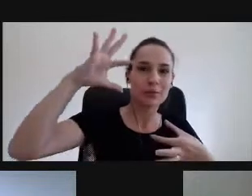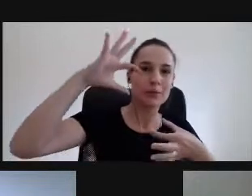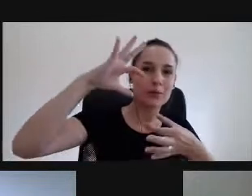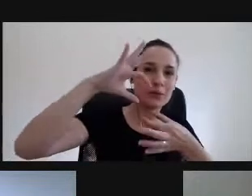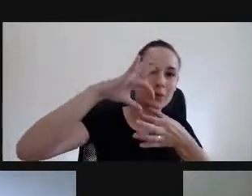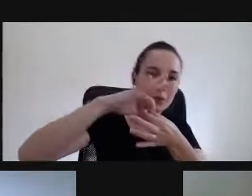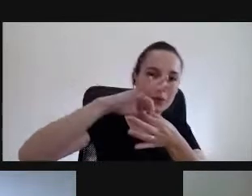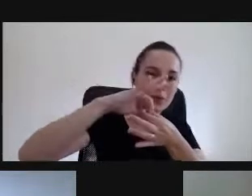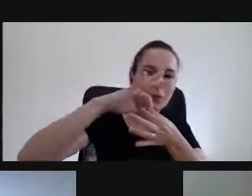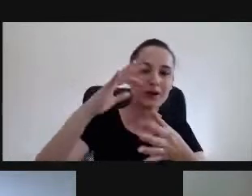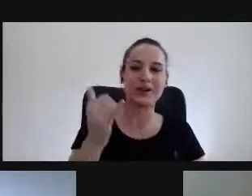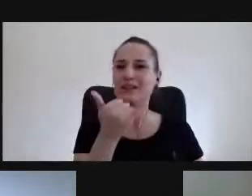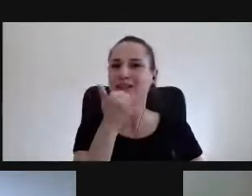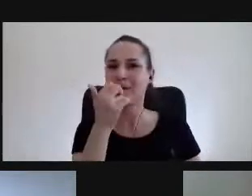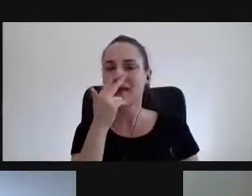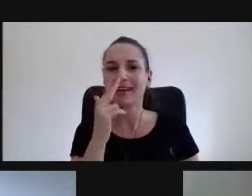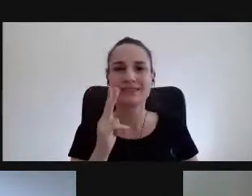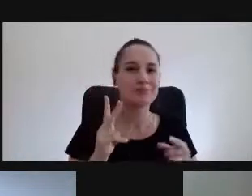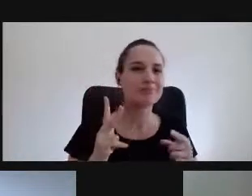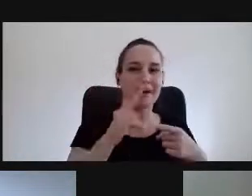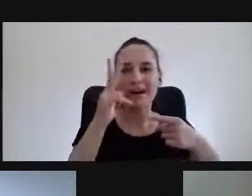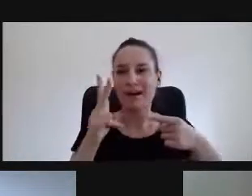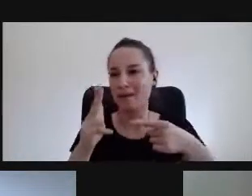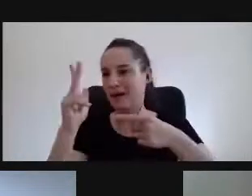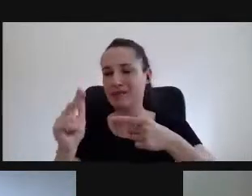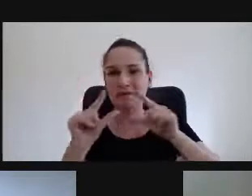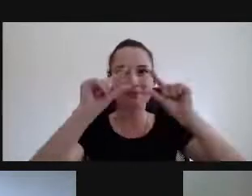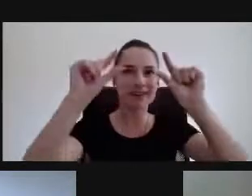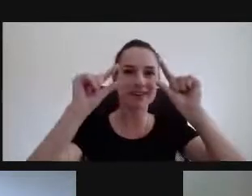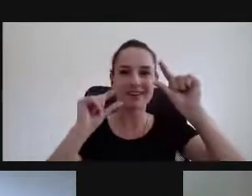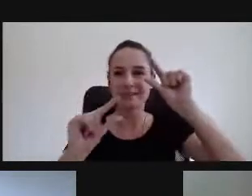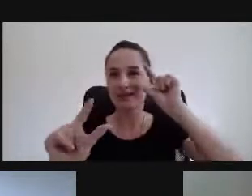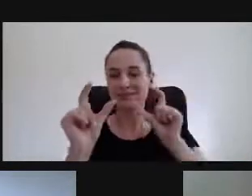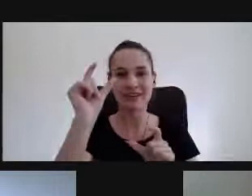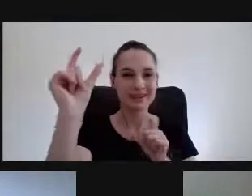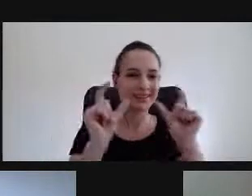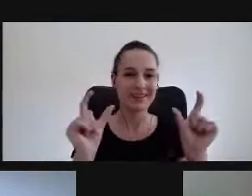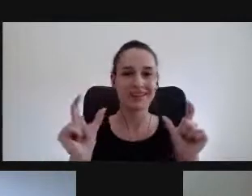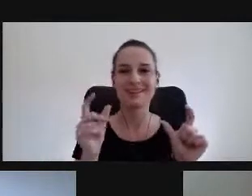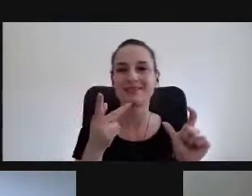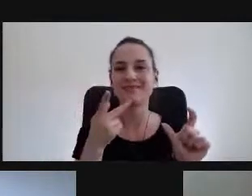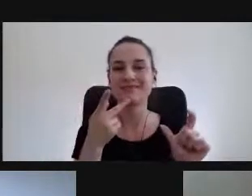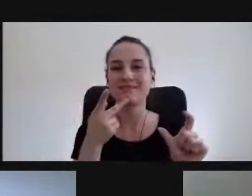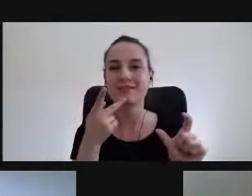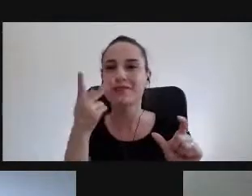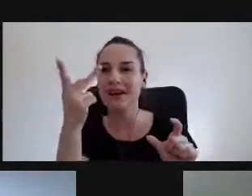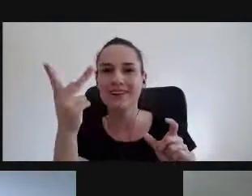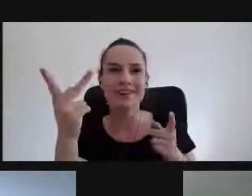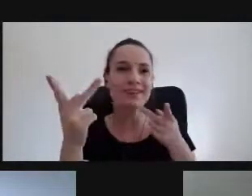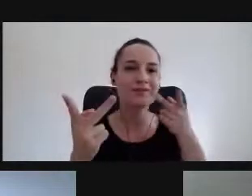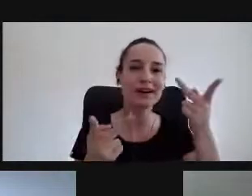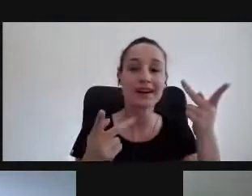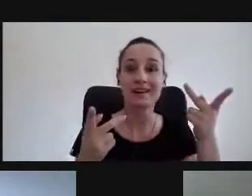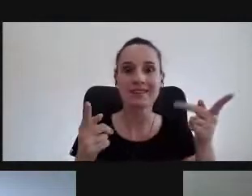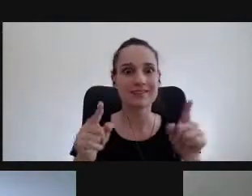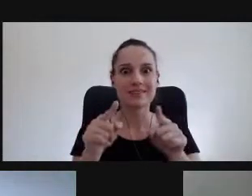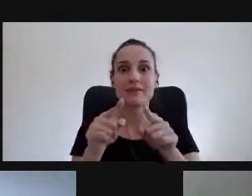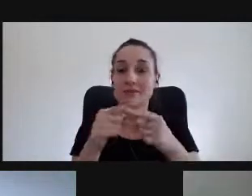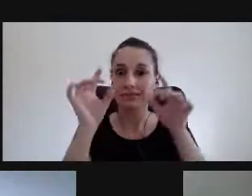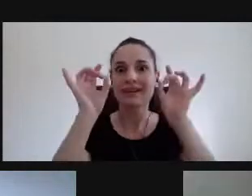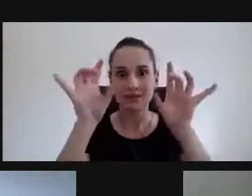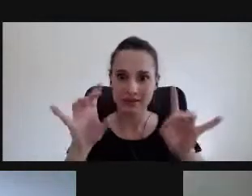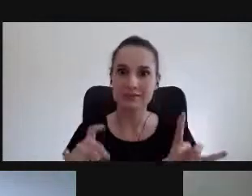fragmentada também, assim como o livro. Mas são as coisas que vão me pegando, assim, de vários